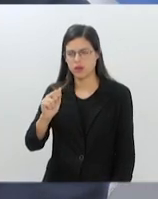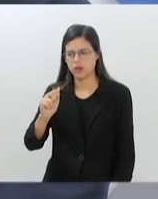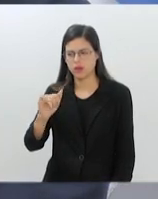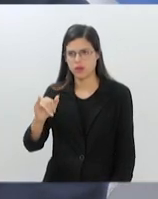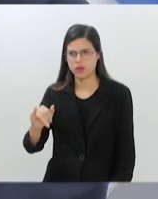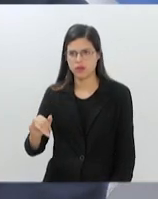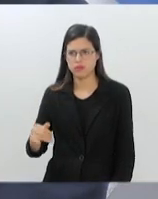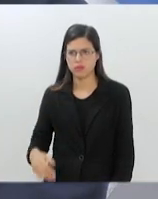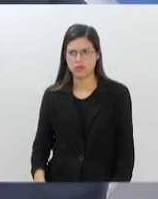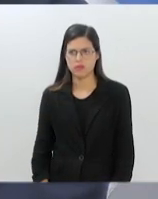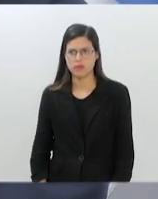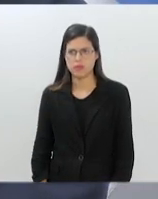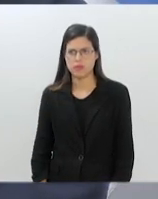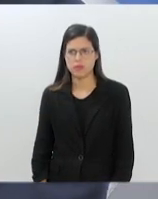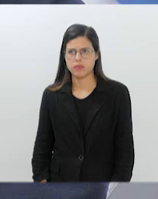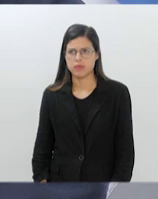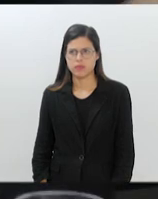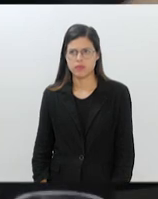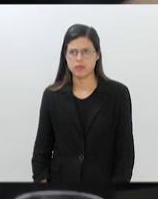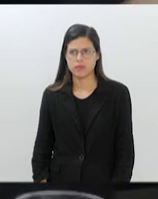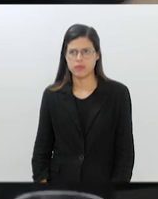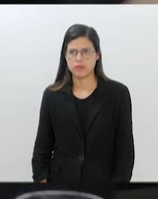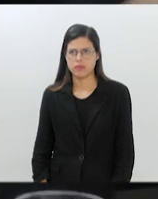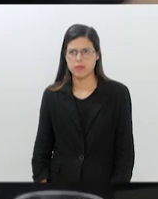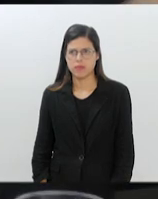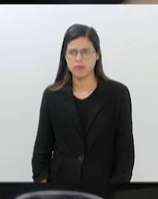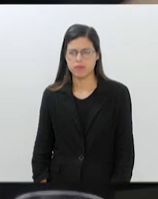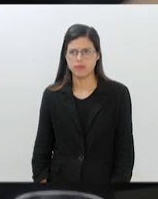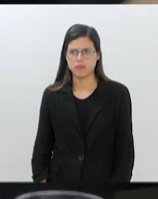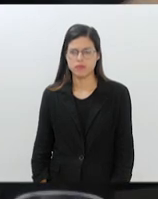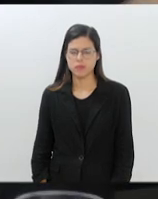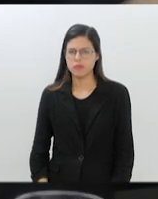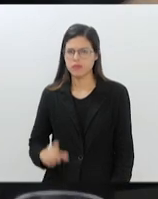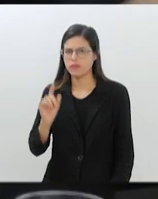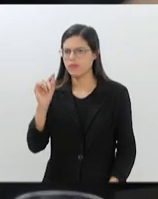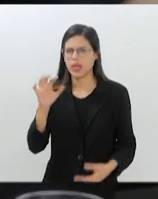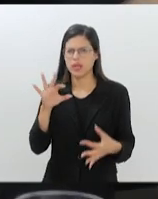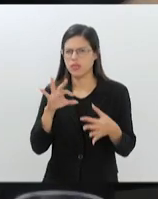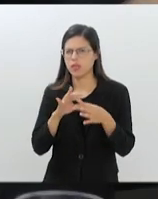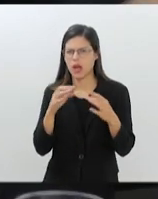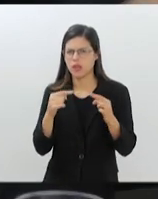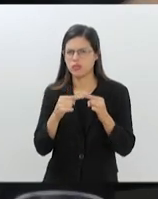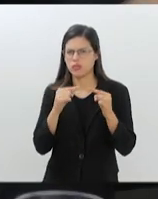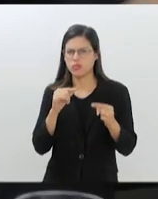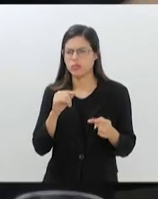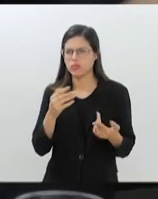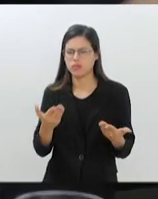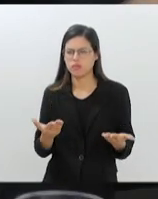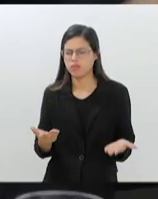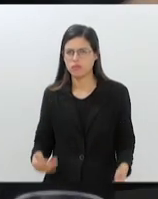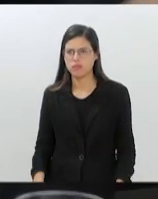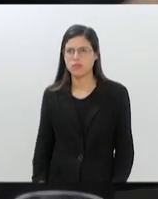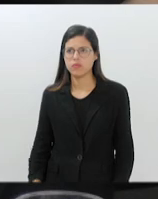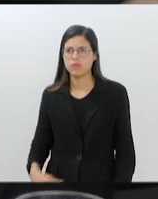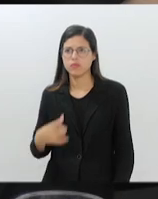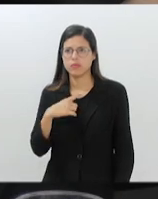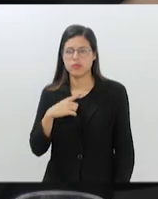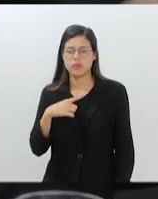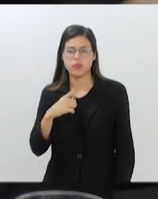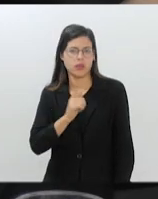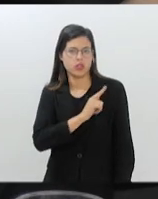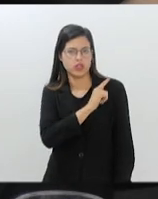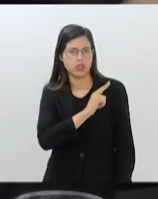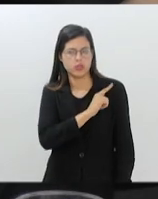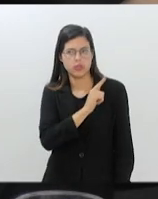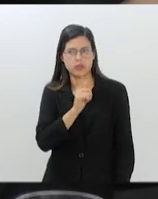SG que que tem a ver é a gente tem uma tem a gestão da água ali do lado e a